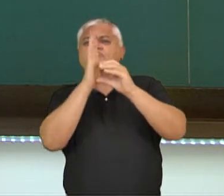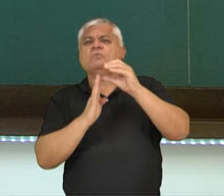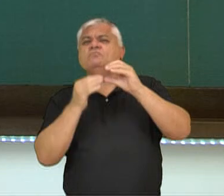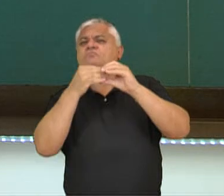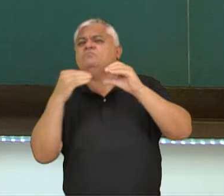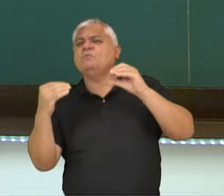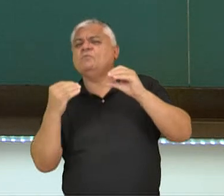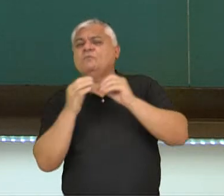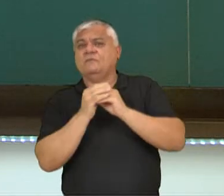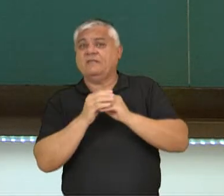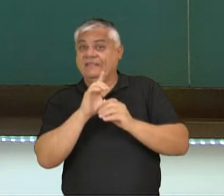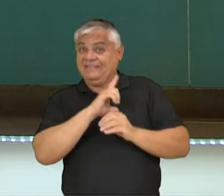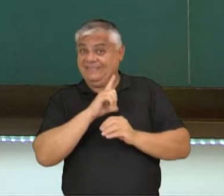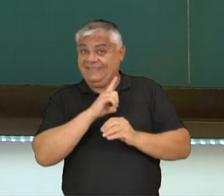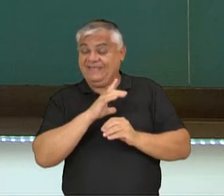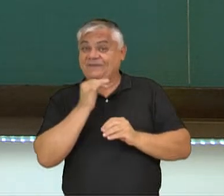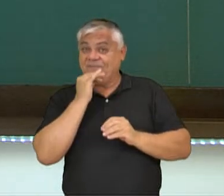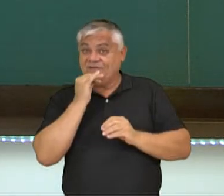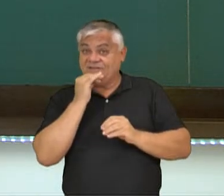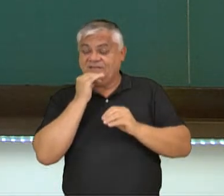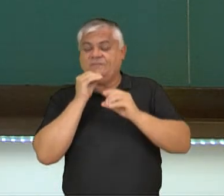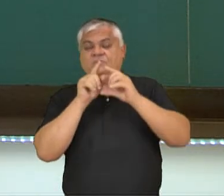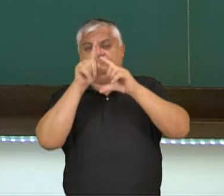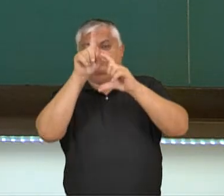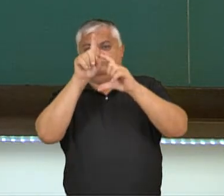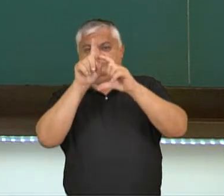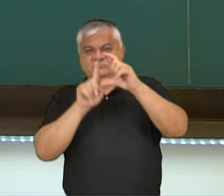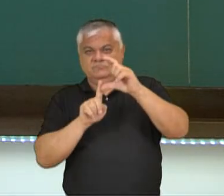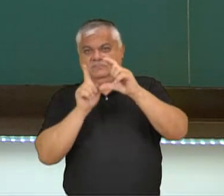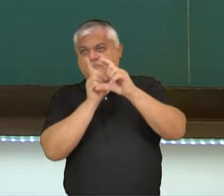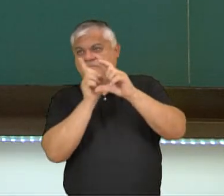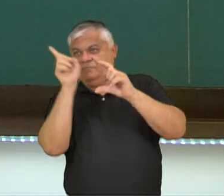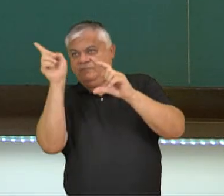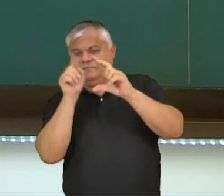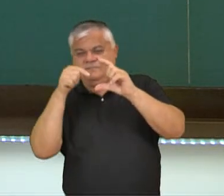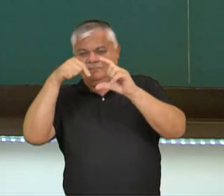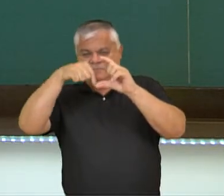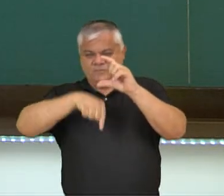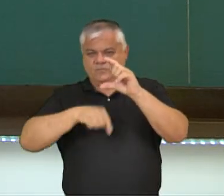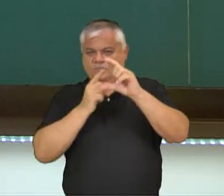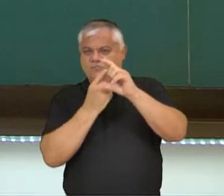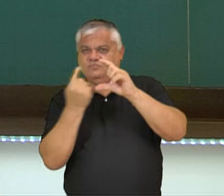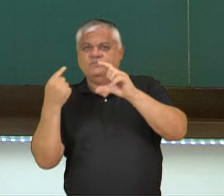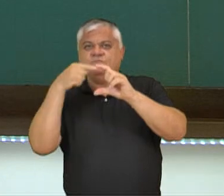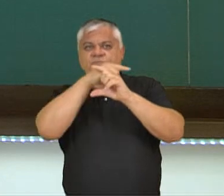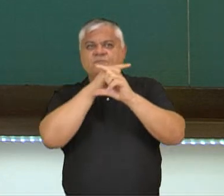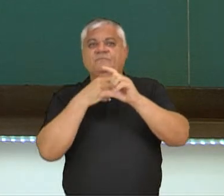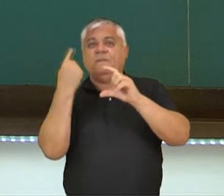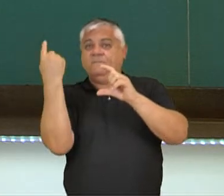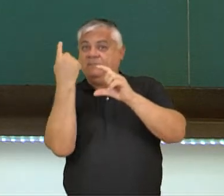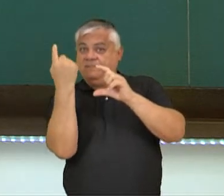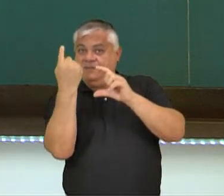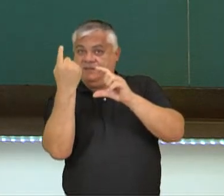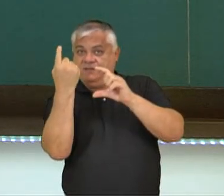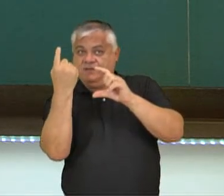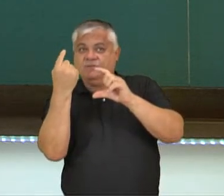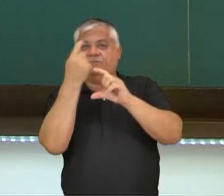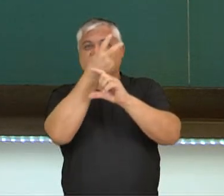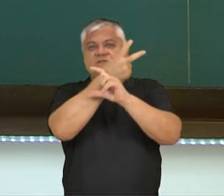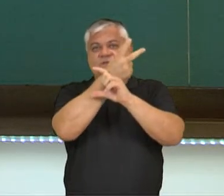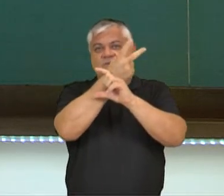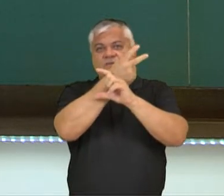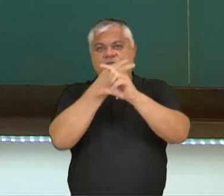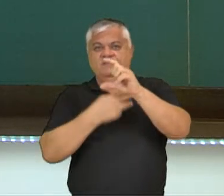trigonométrica. Eles vão seguir um sentido aí anti-horário para a gente colocar o número deles. Então, o primeiro quadrante,